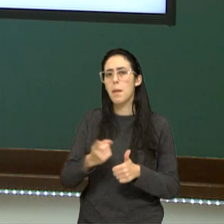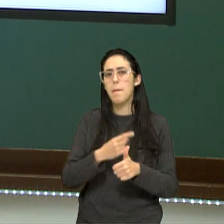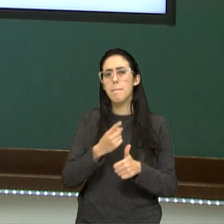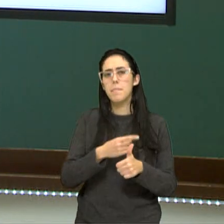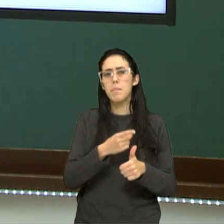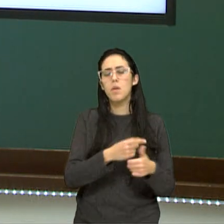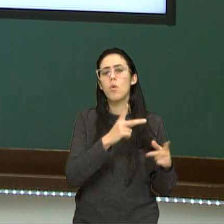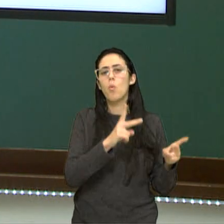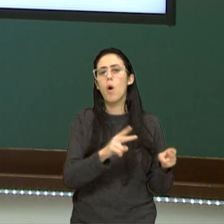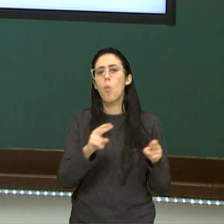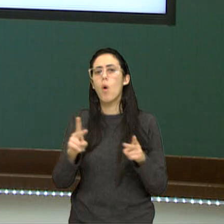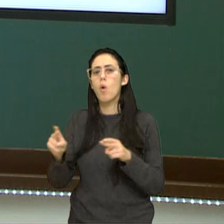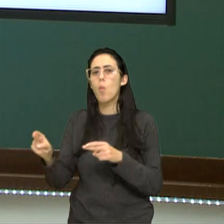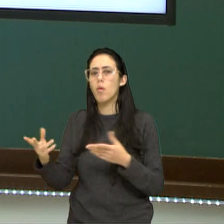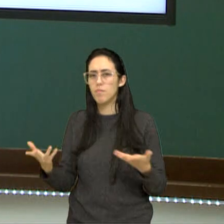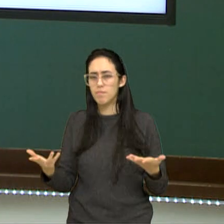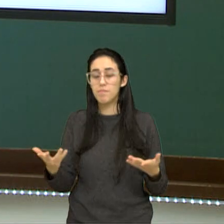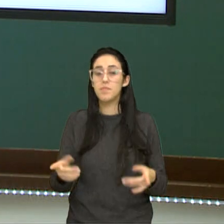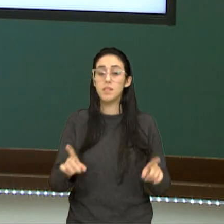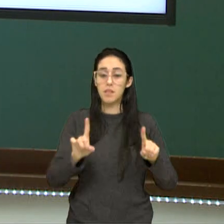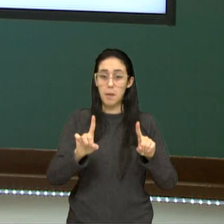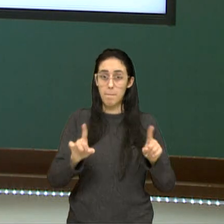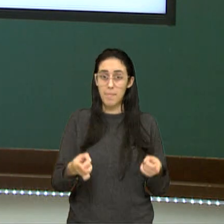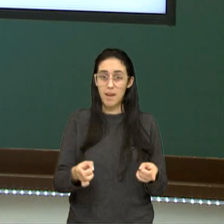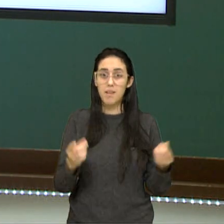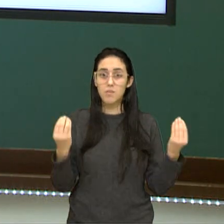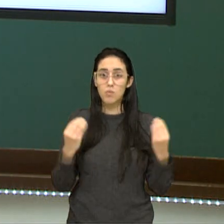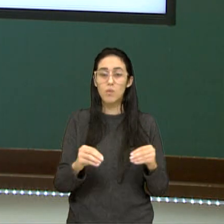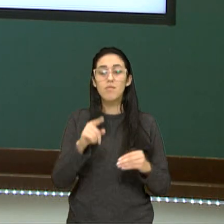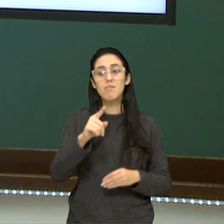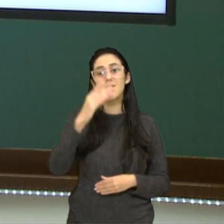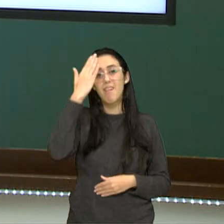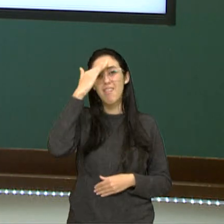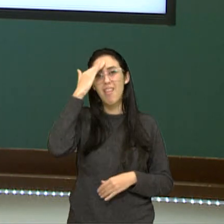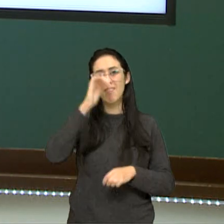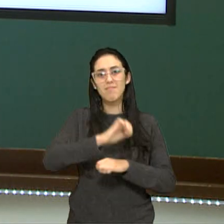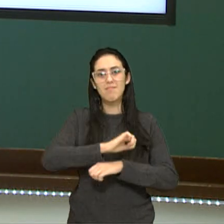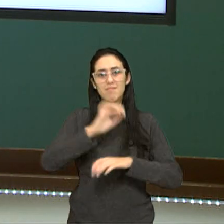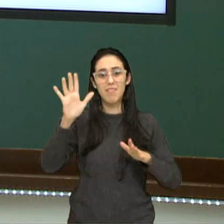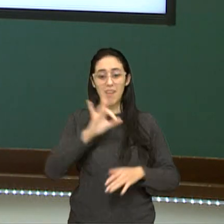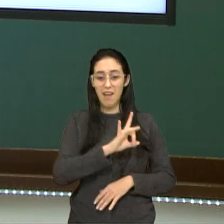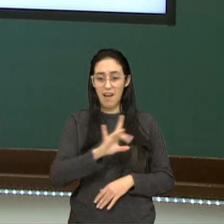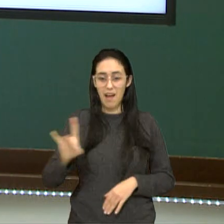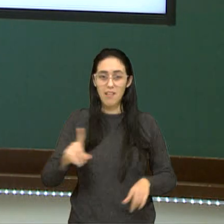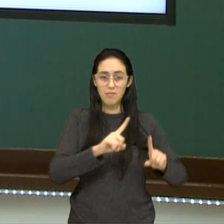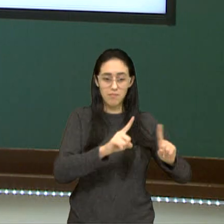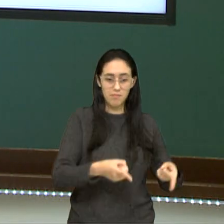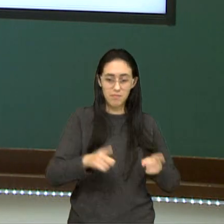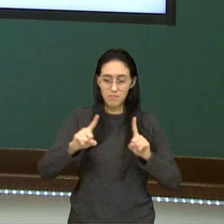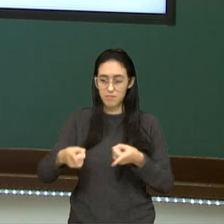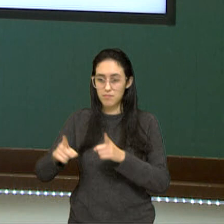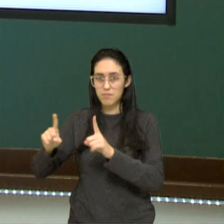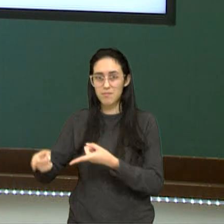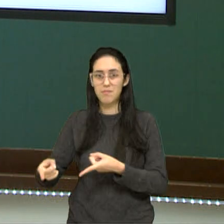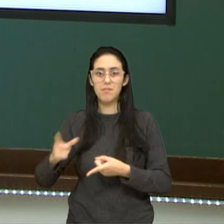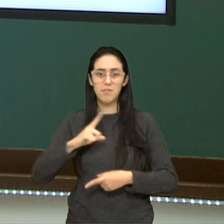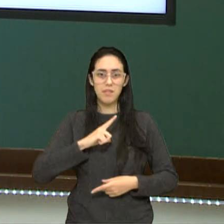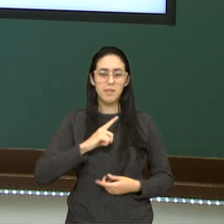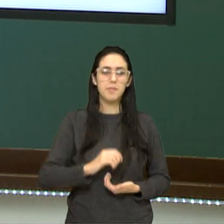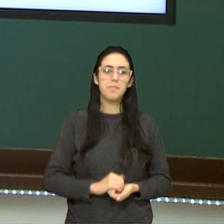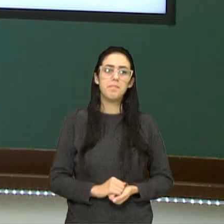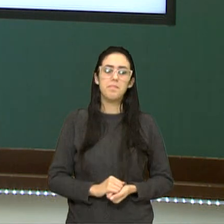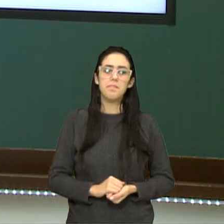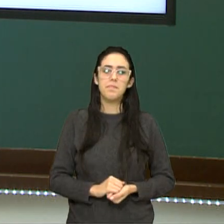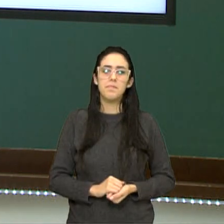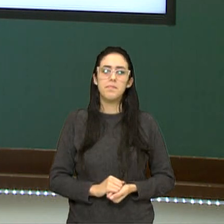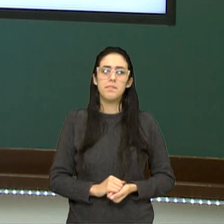termos iguais. Coloquei entre parênteses aqui para você entender que cada parênteses representa um dos lados do triângulo. À frente